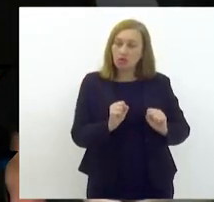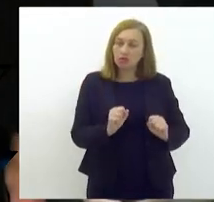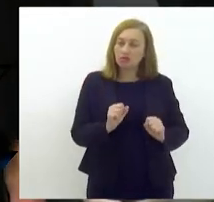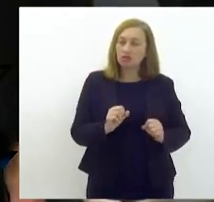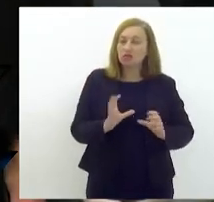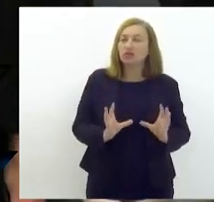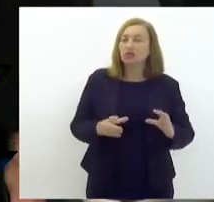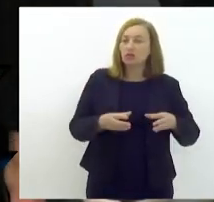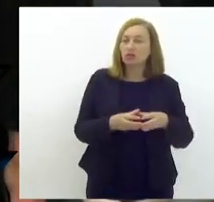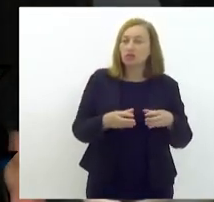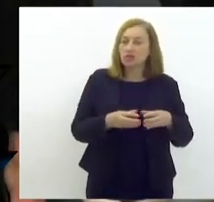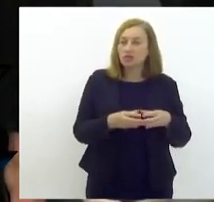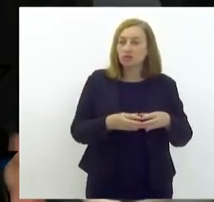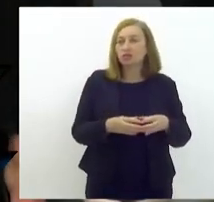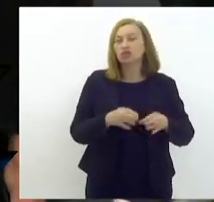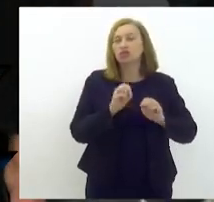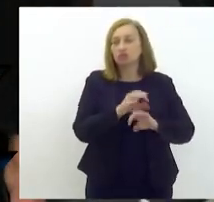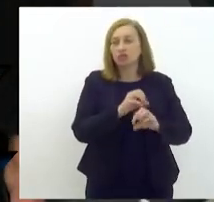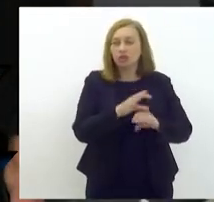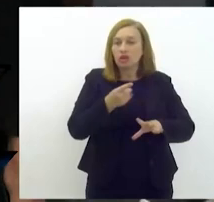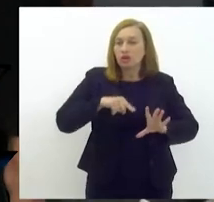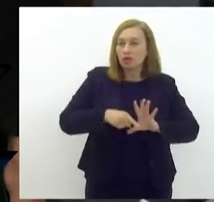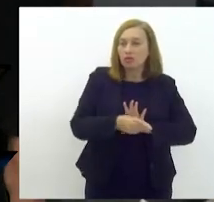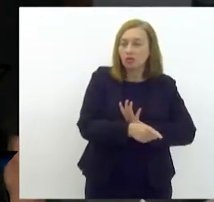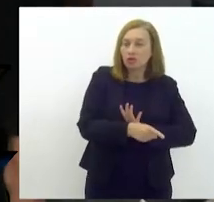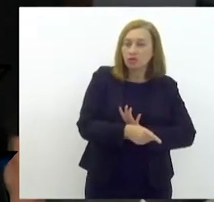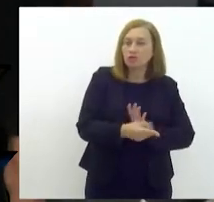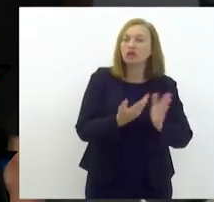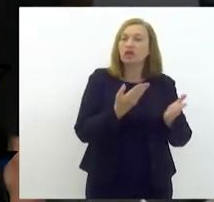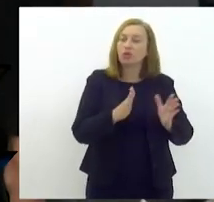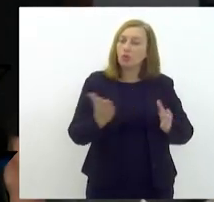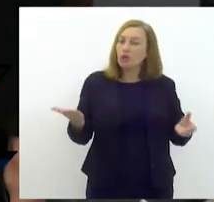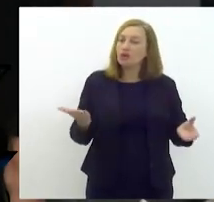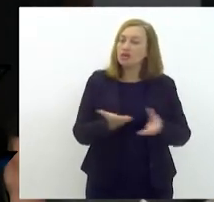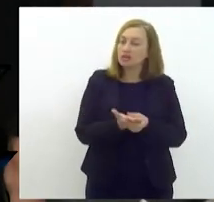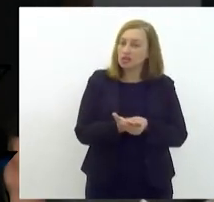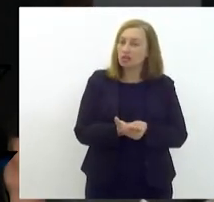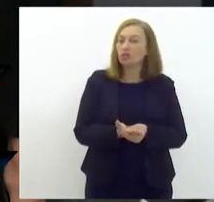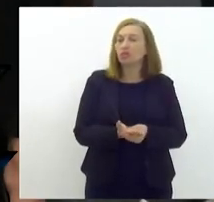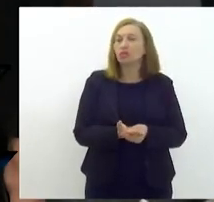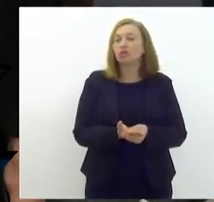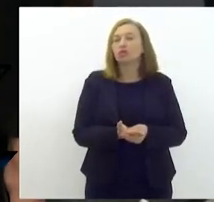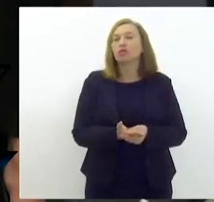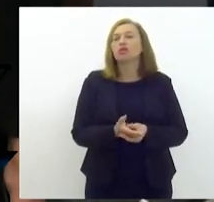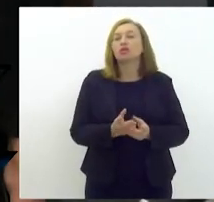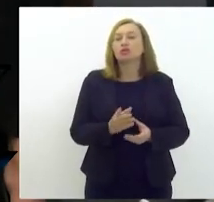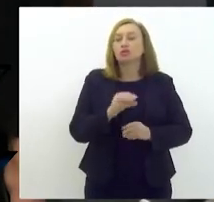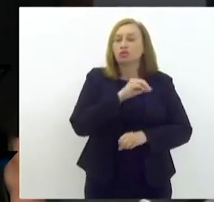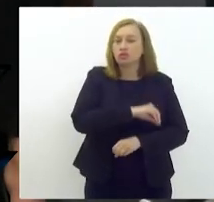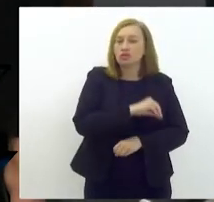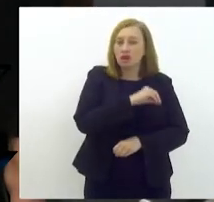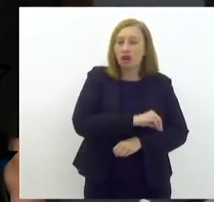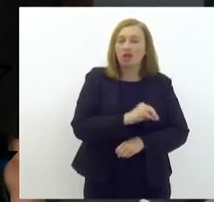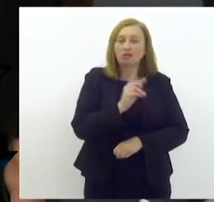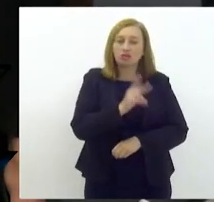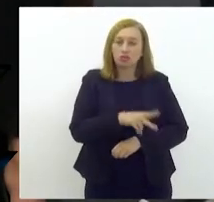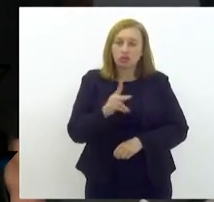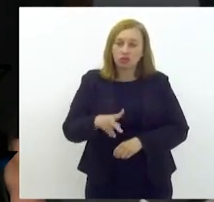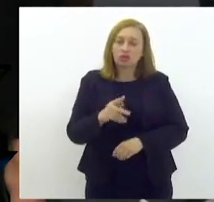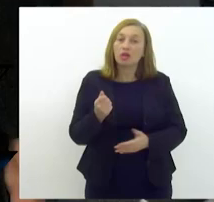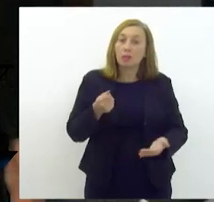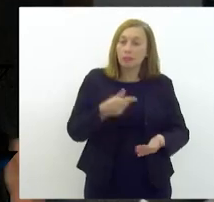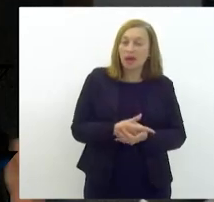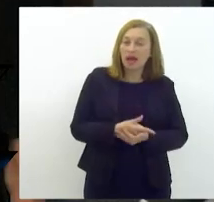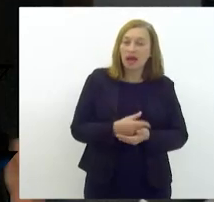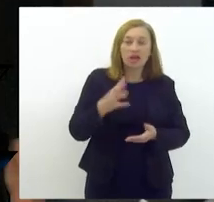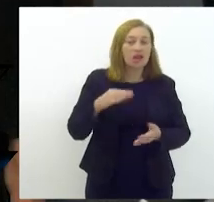no âmbito da comissão de educação e aprofundar uma ação desse Parlamento em favor do piso do magistério que tem que ser